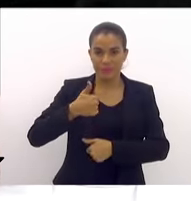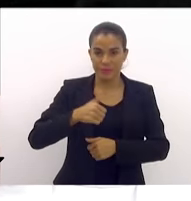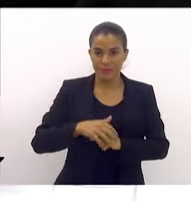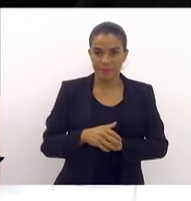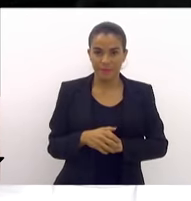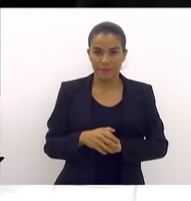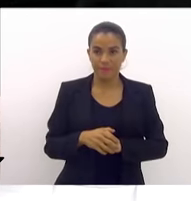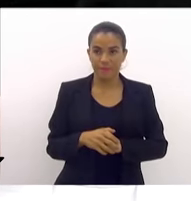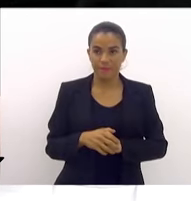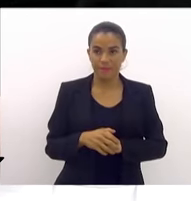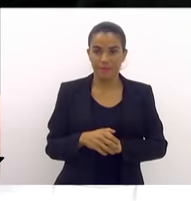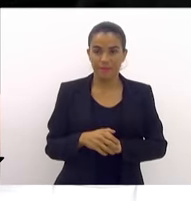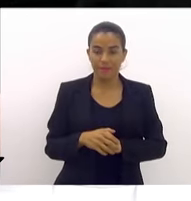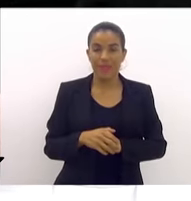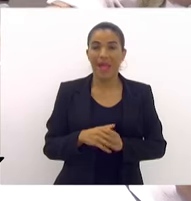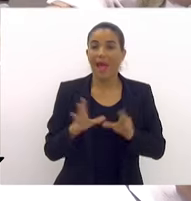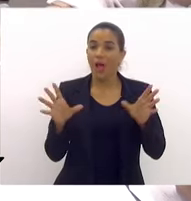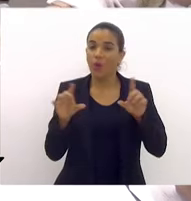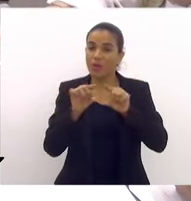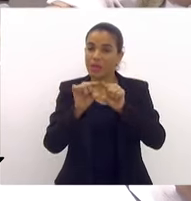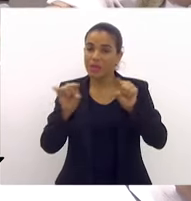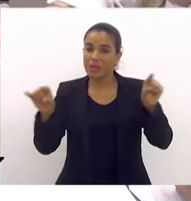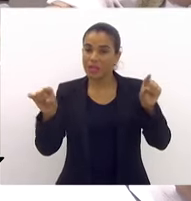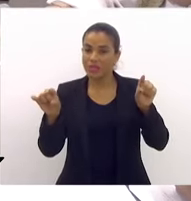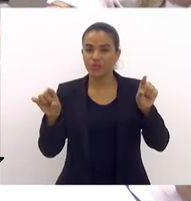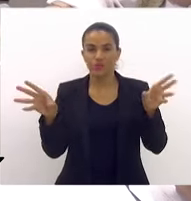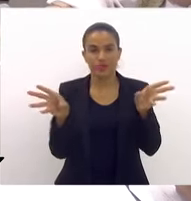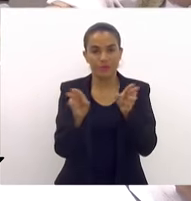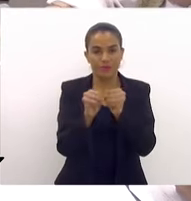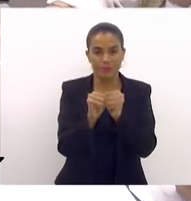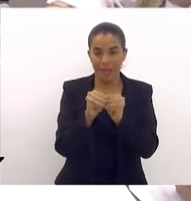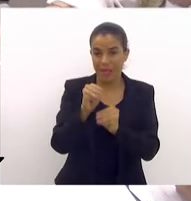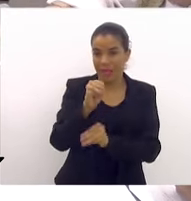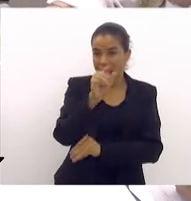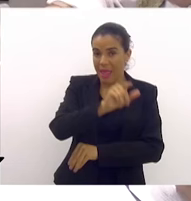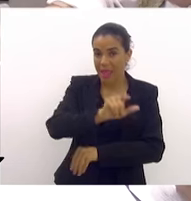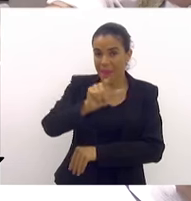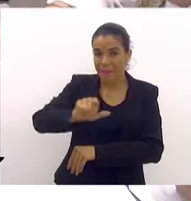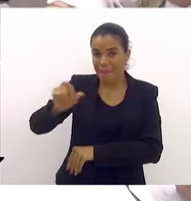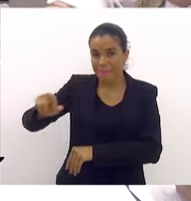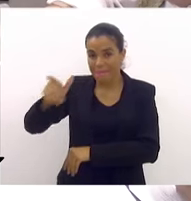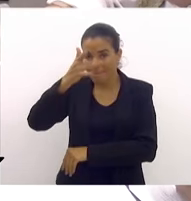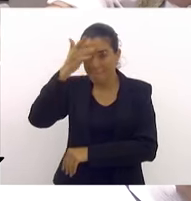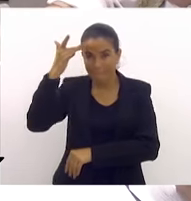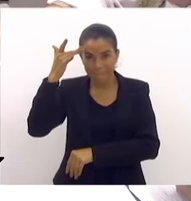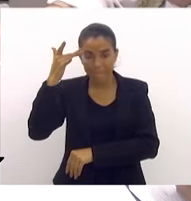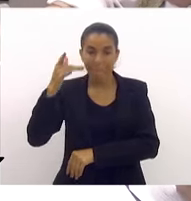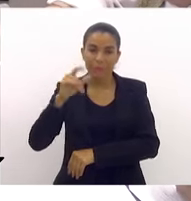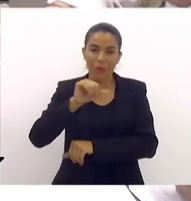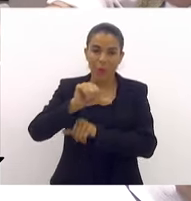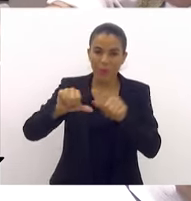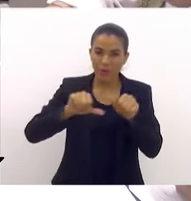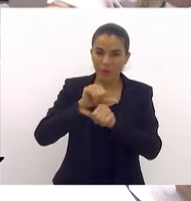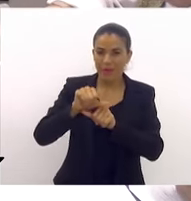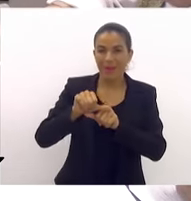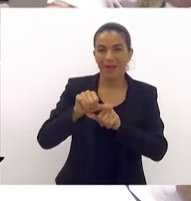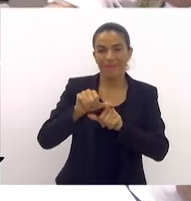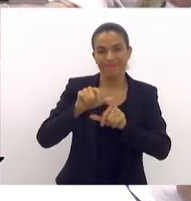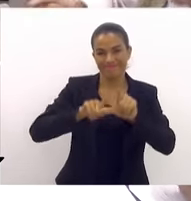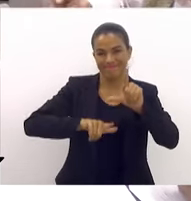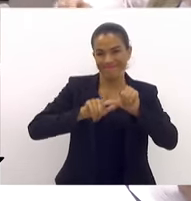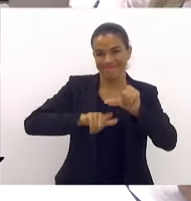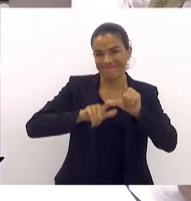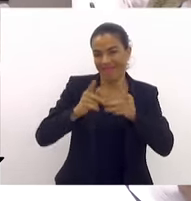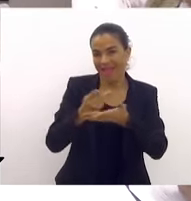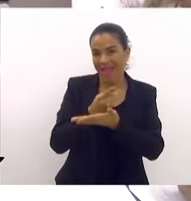Deputado Cozolino, a emenda é nos pacientes, tem um erro ortográfico aqui, se Vossa Excelência puder corrigi-lo. Tá, pode deixar.